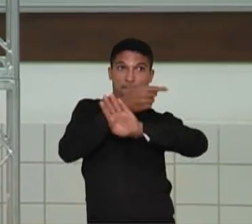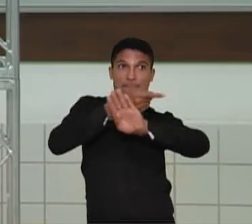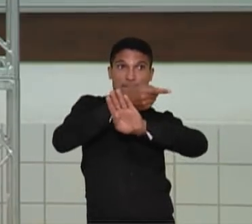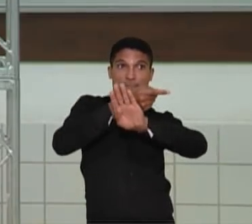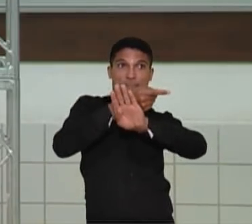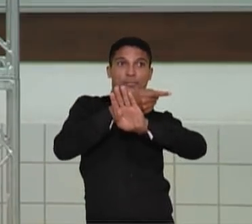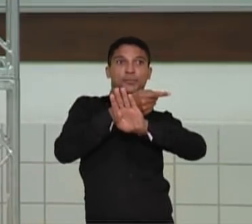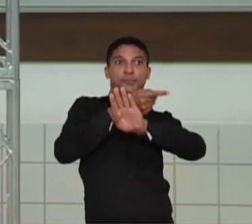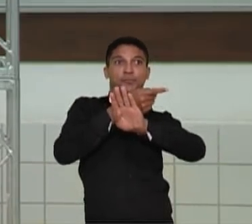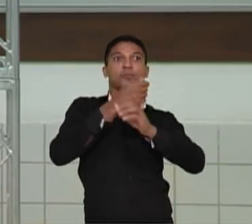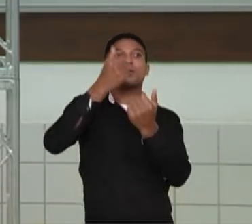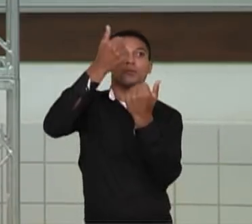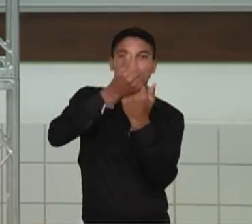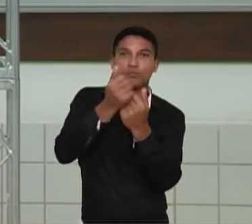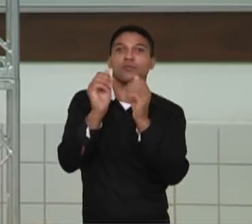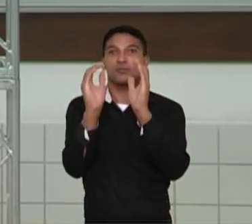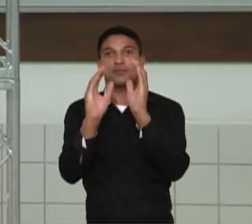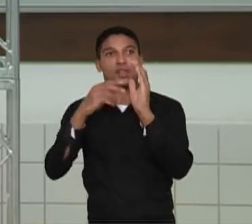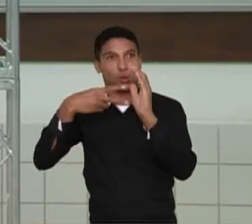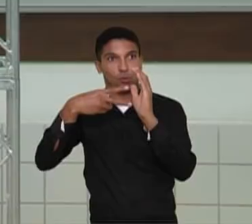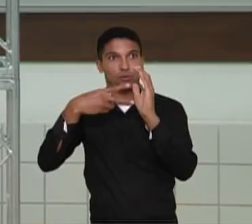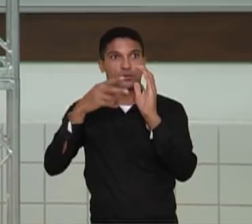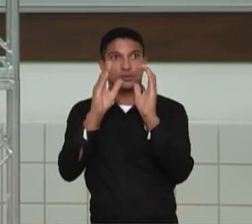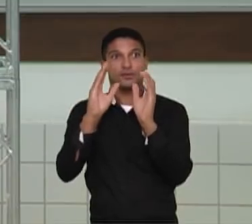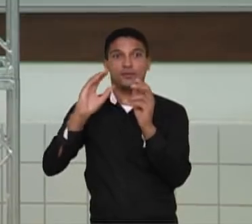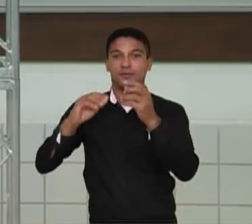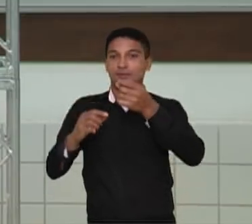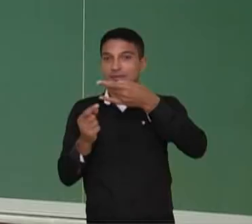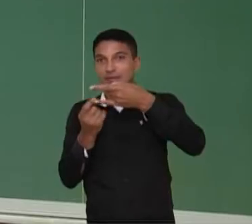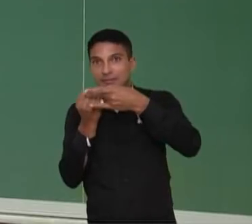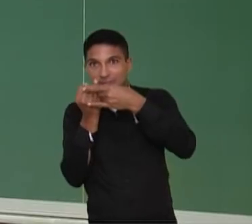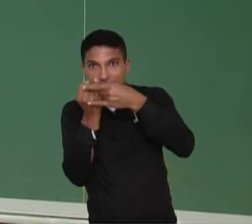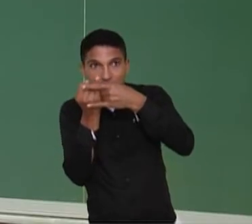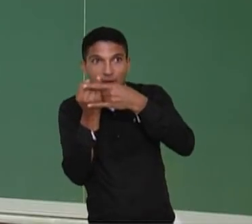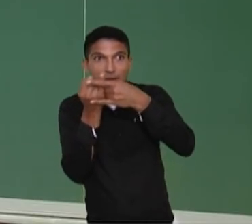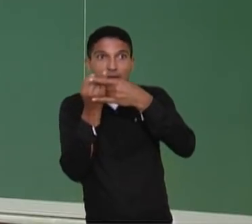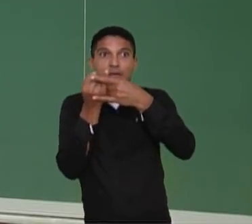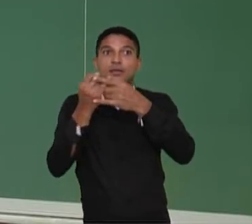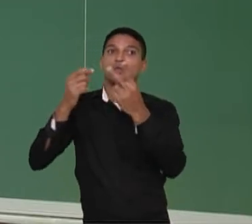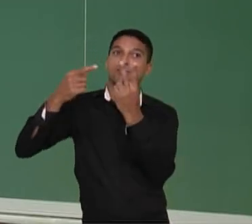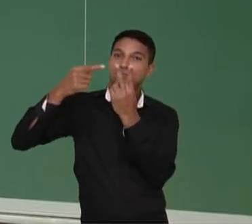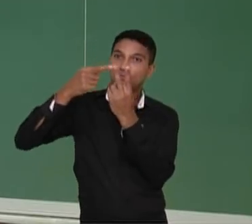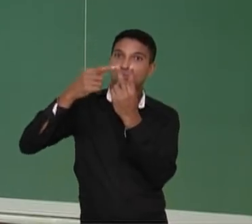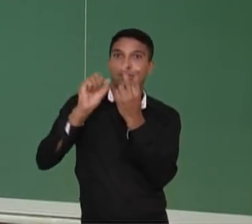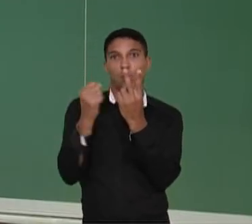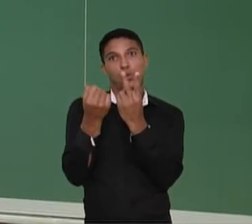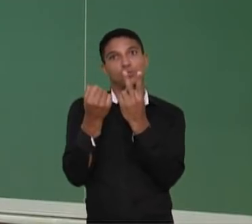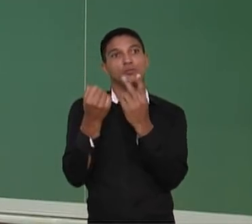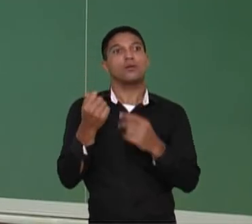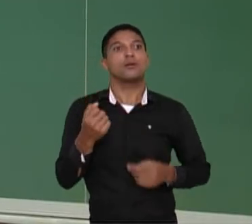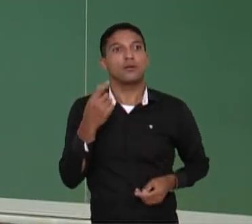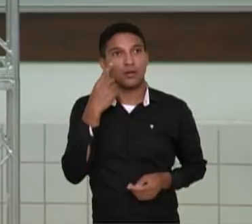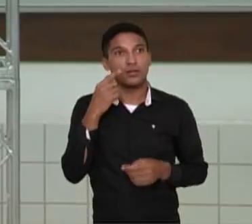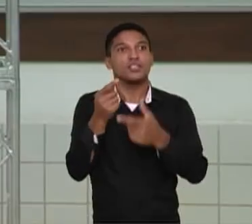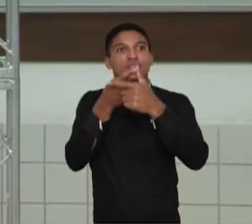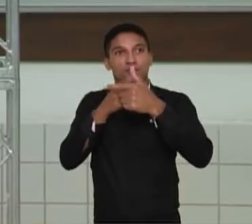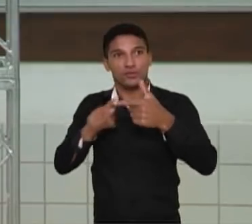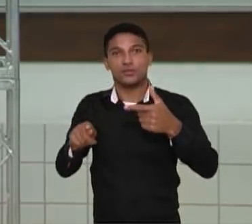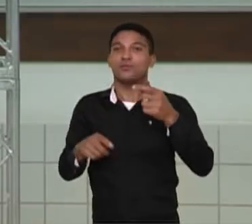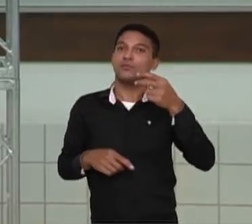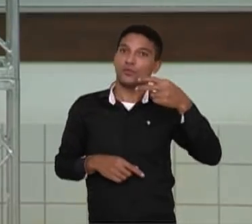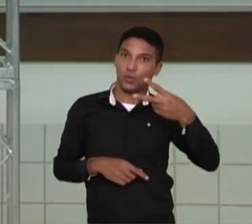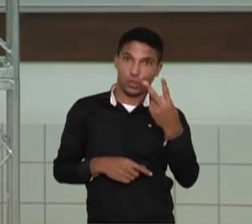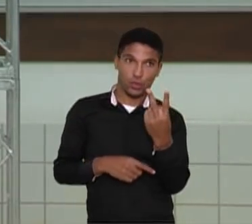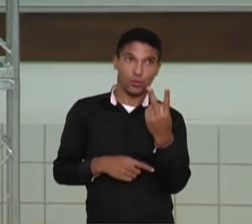eu vou trabalhar assim, ó. Esse 8 eu consigo escrever como... Consigo